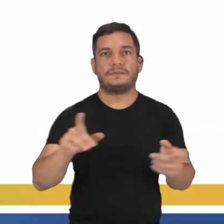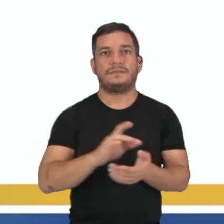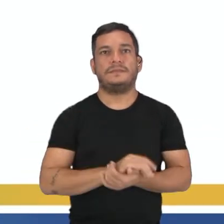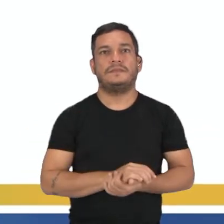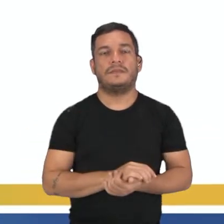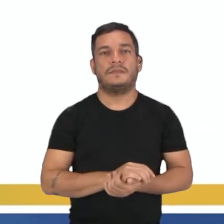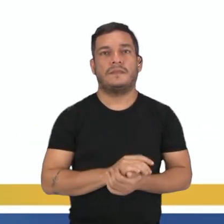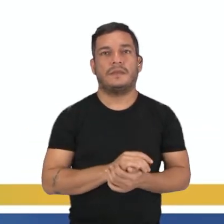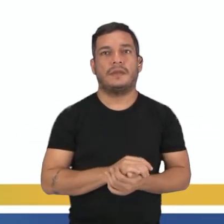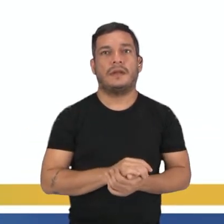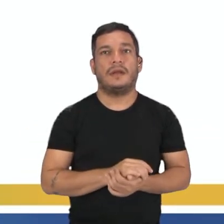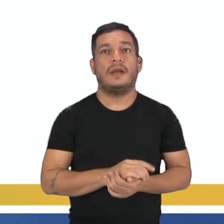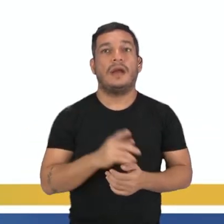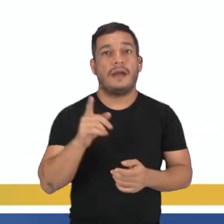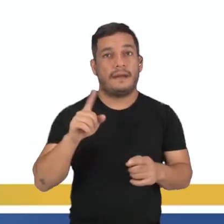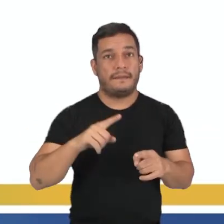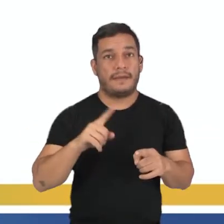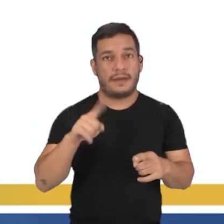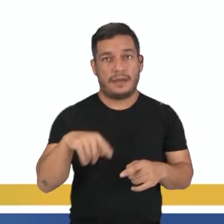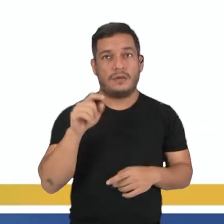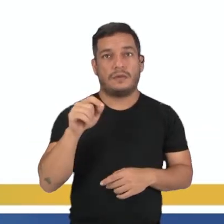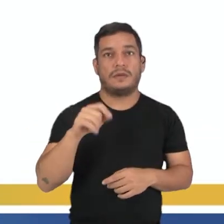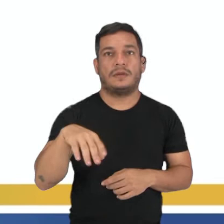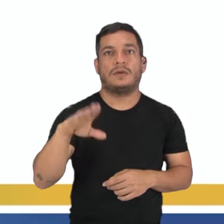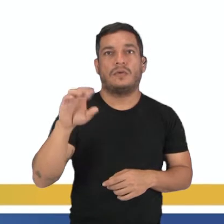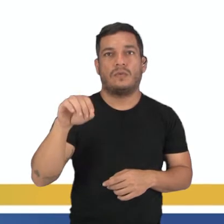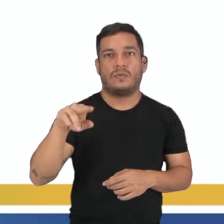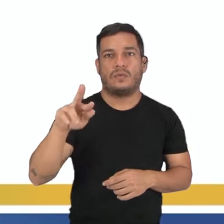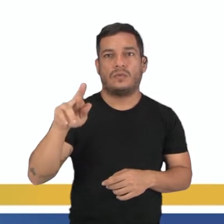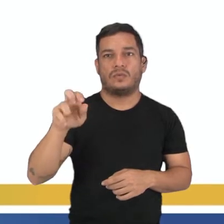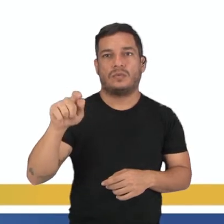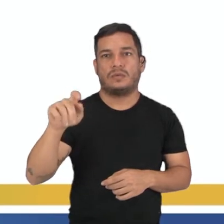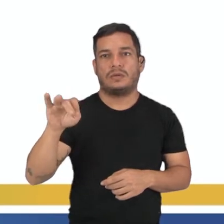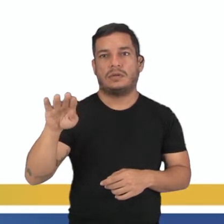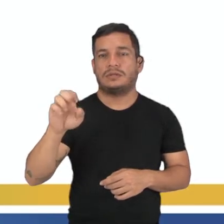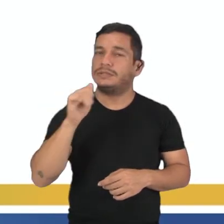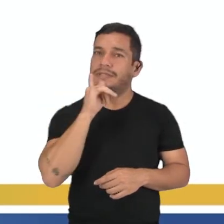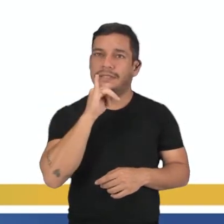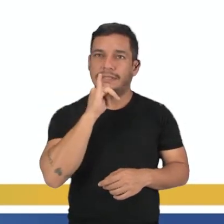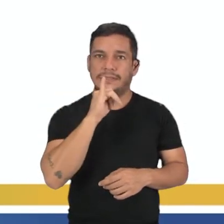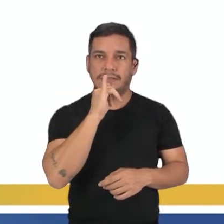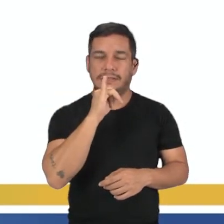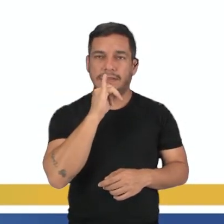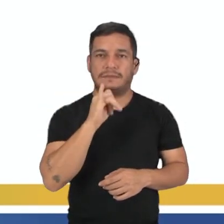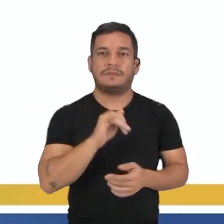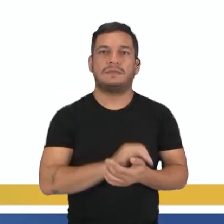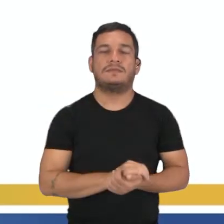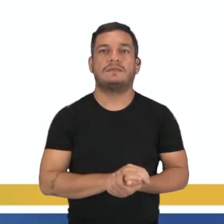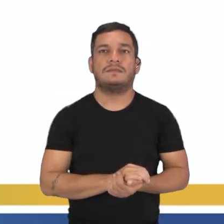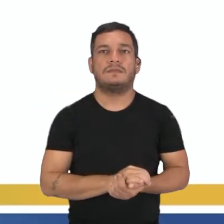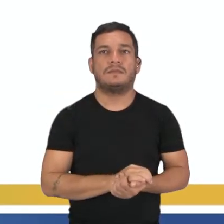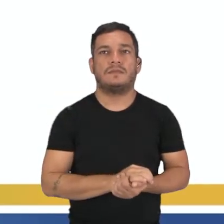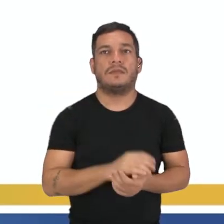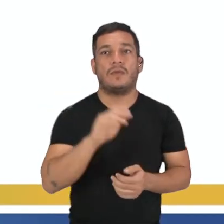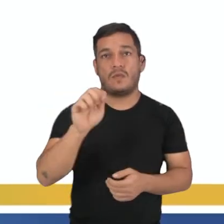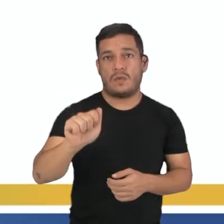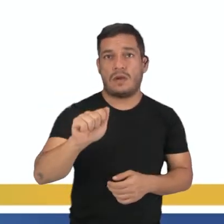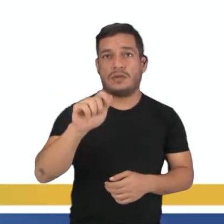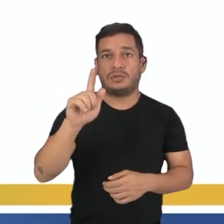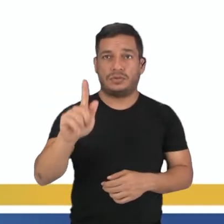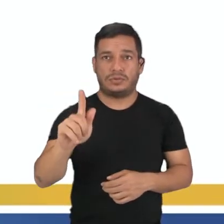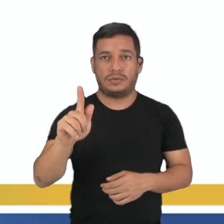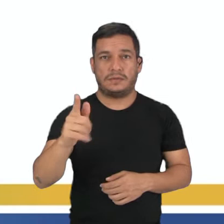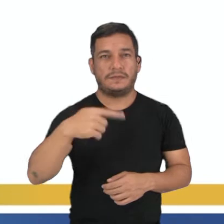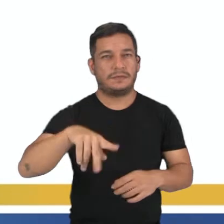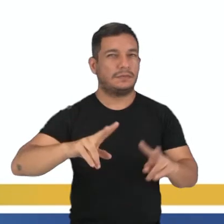transversal, tá certo? E são congruentes. Por exemplo, os ângulos A e